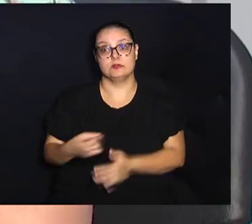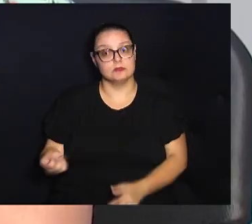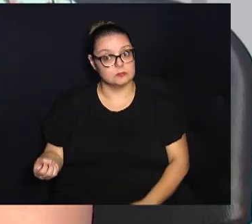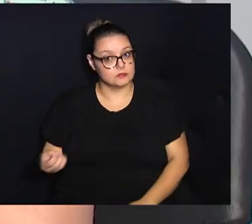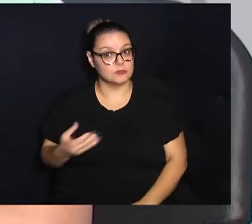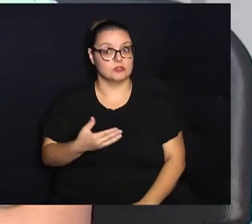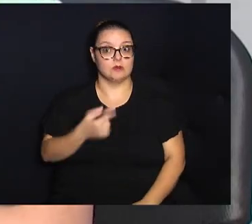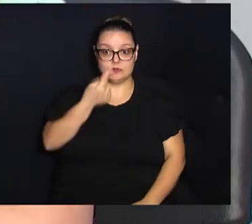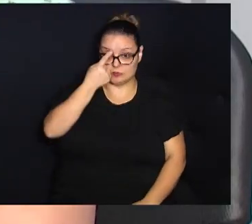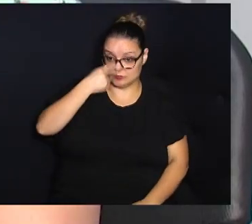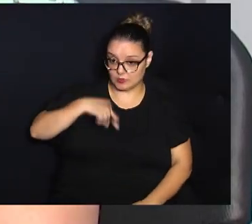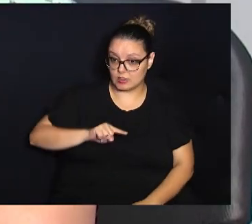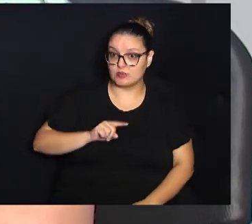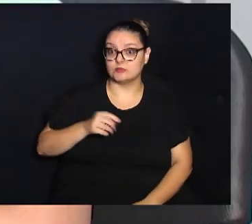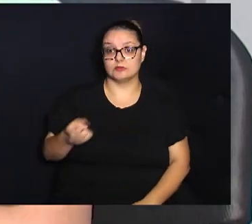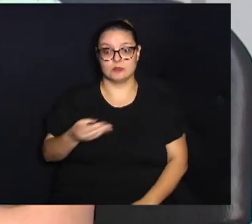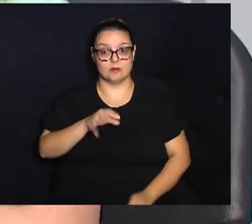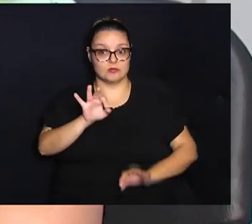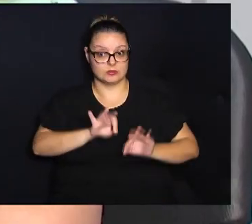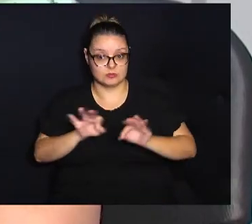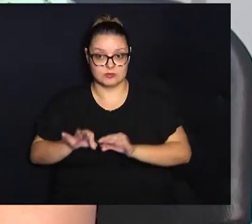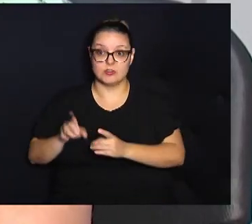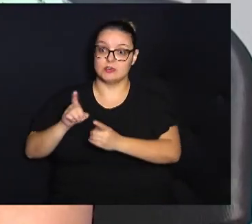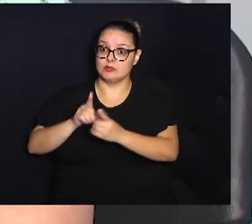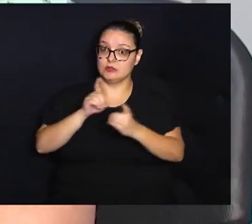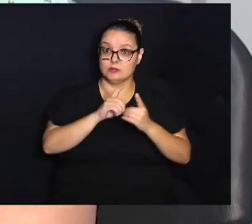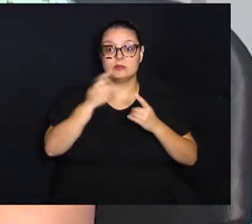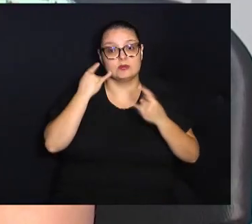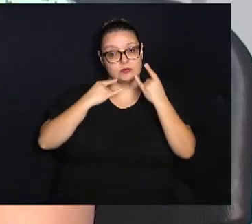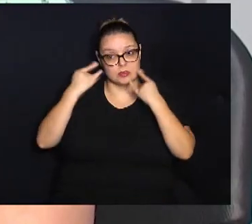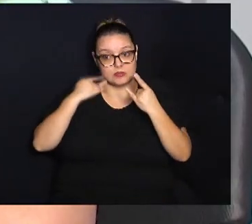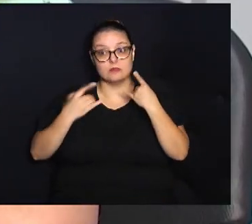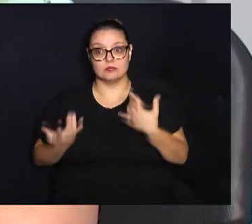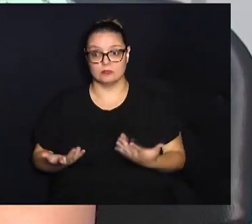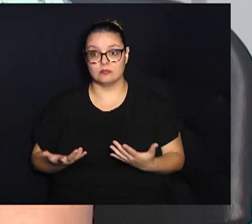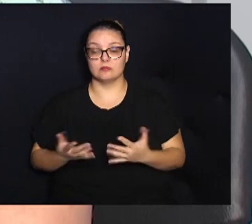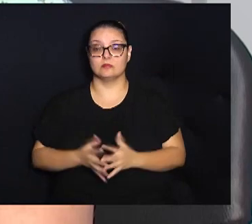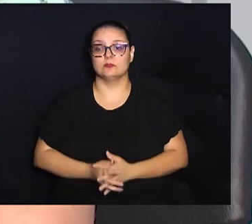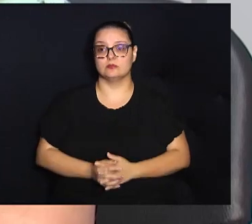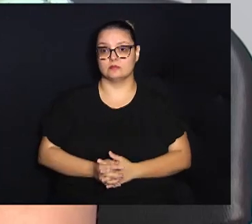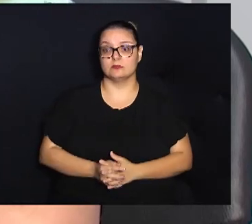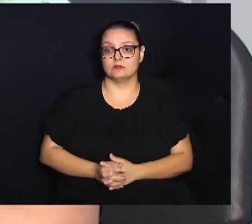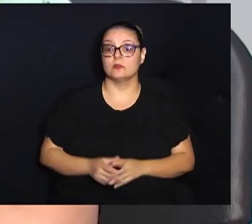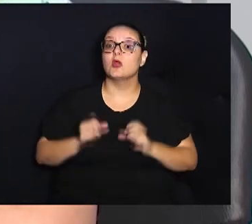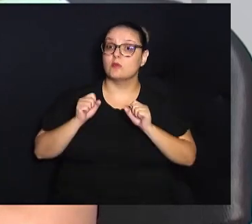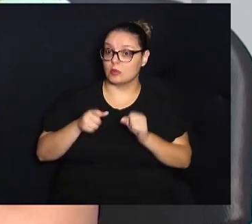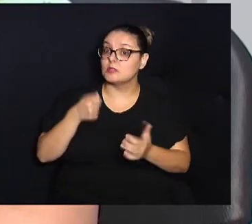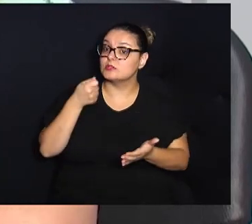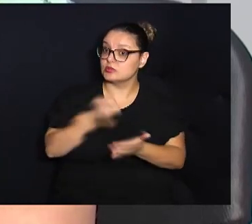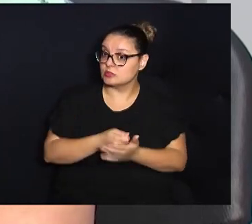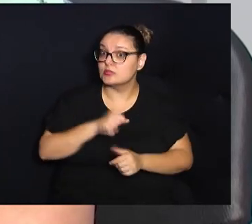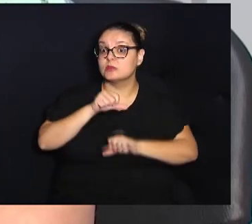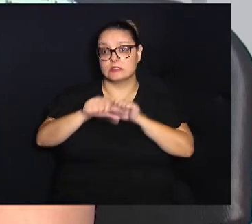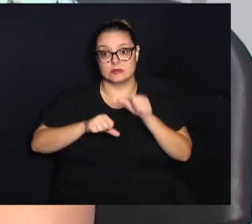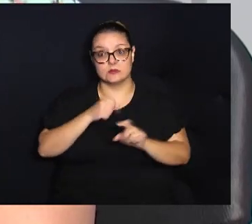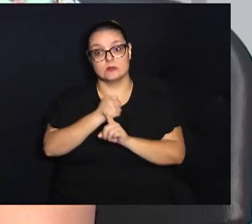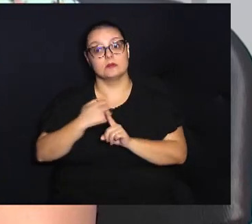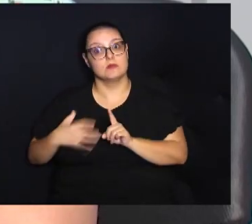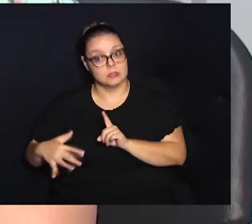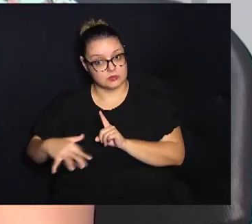novos projetos que atendam aos seus interesses, que possam, de fato, transformar a